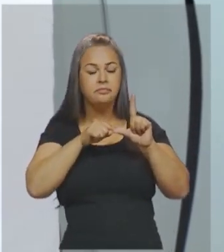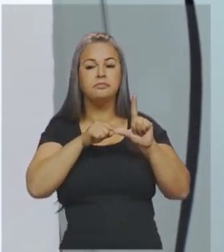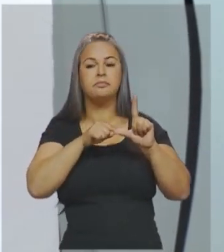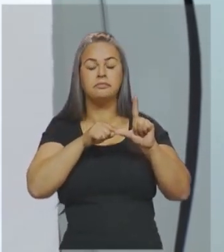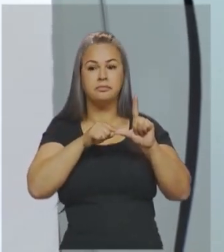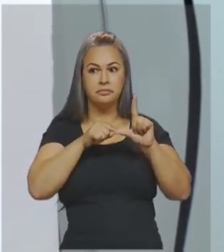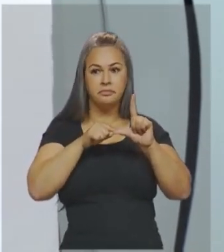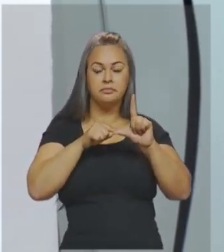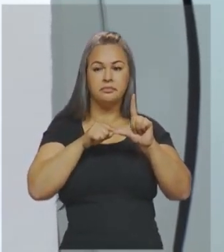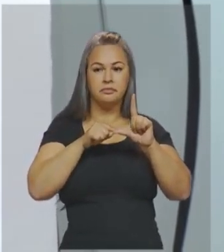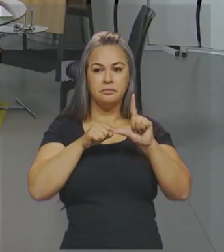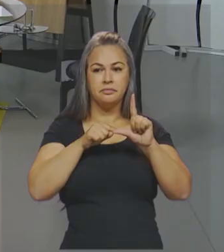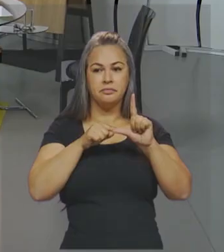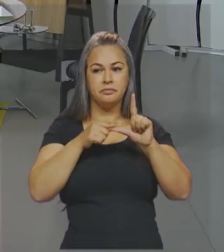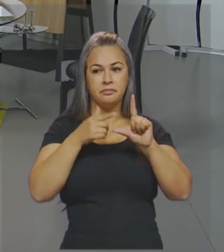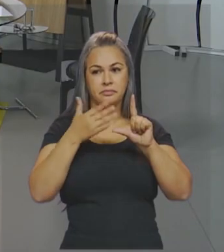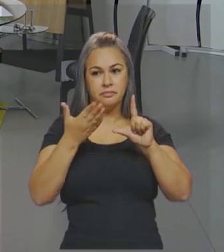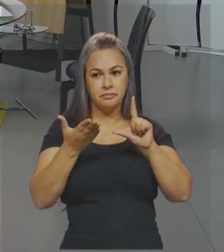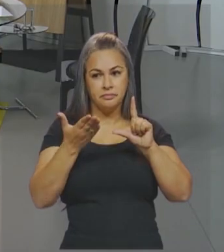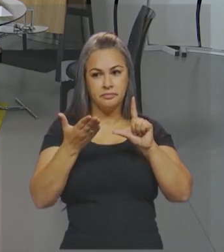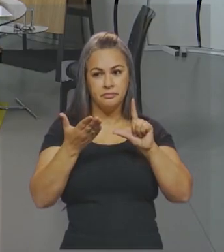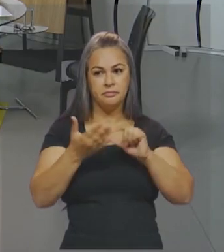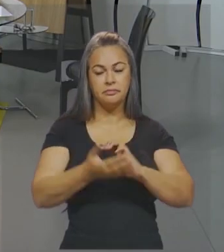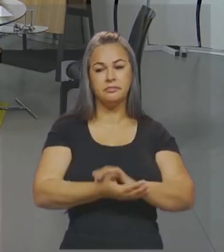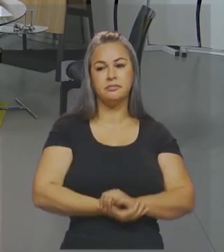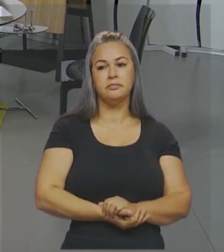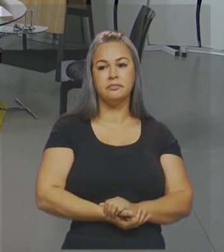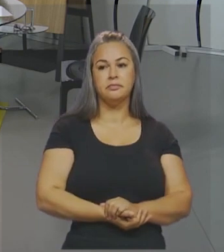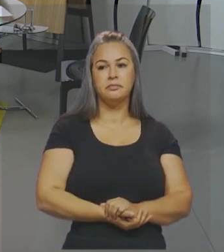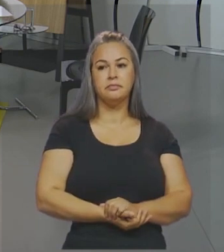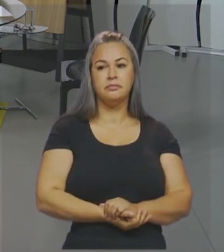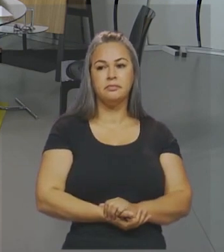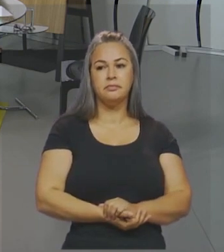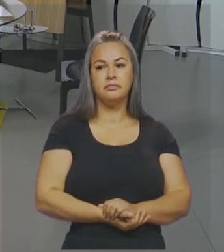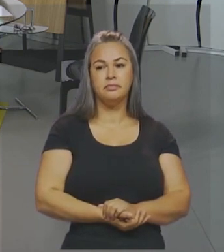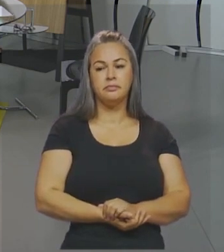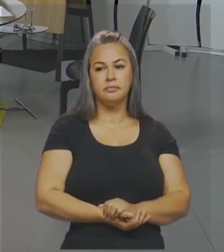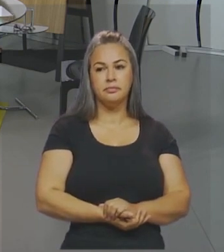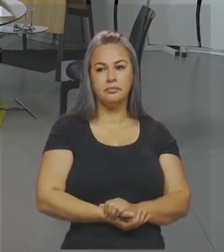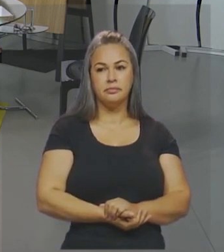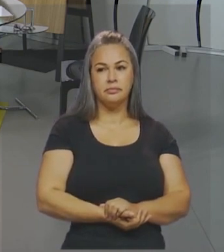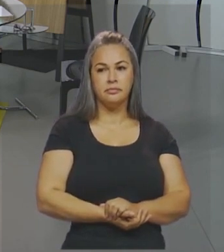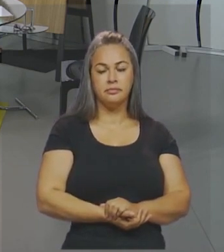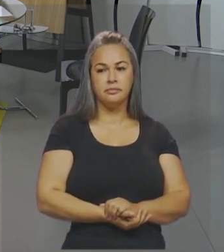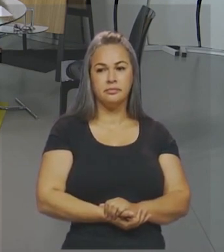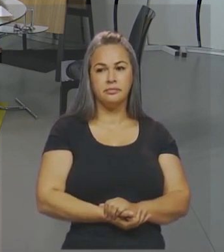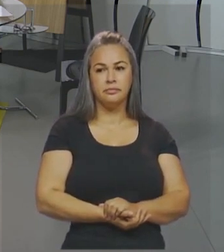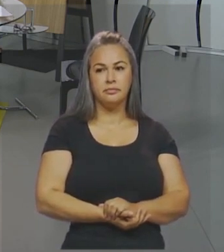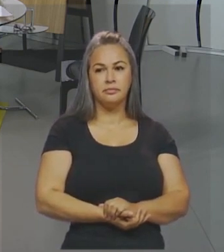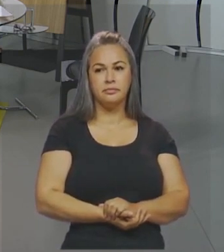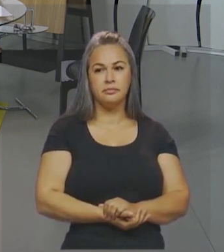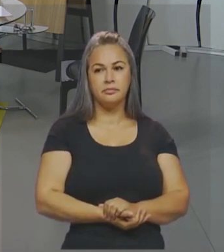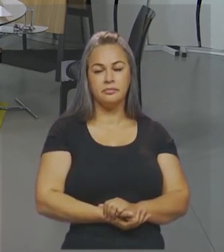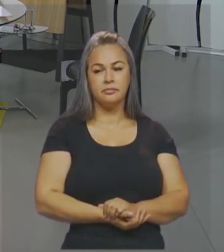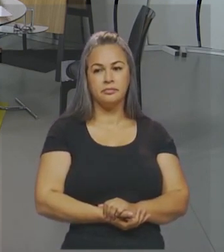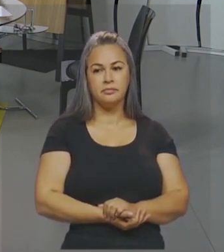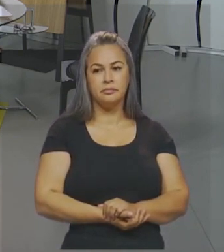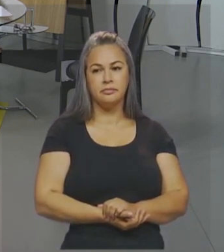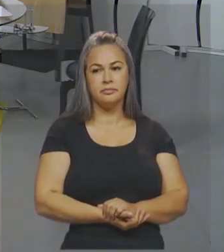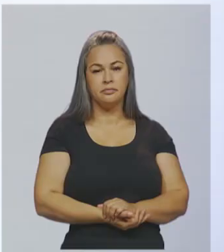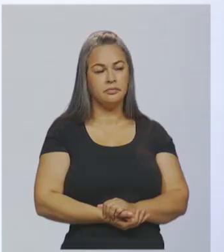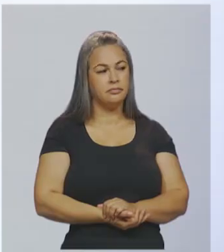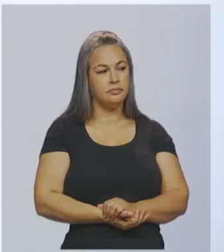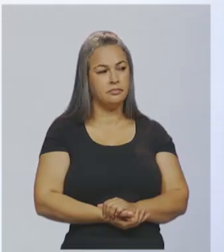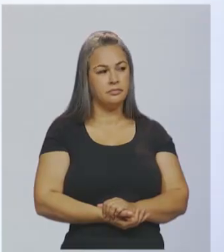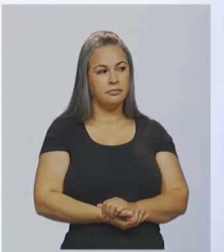ângulo. Então, vou passar para cá porque vai ficar mais fácil depois para medir. Só vou passar